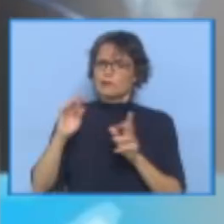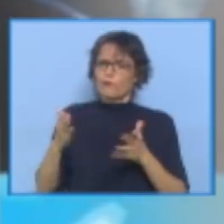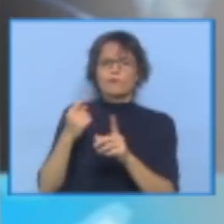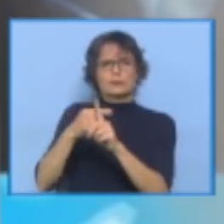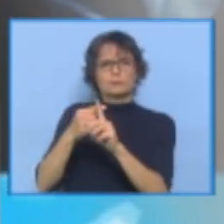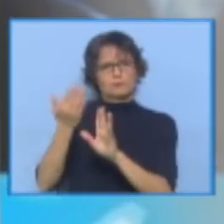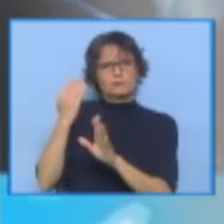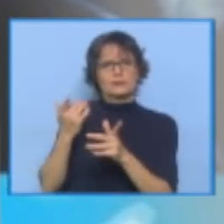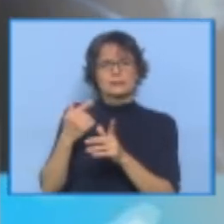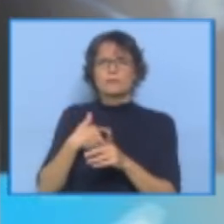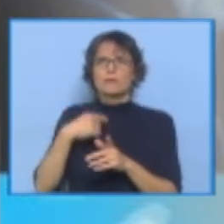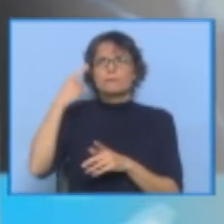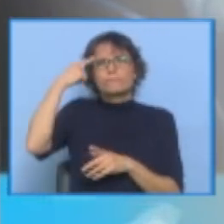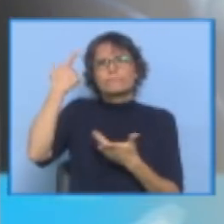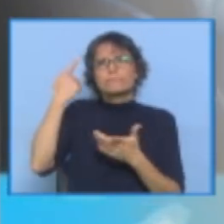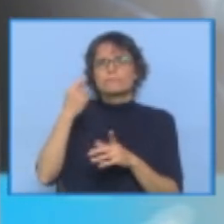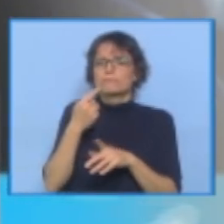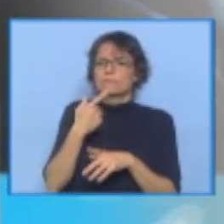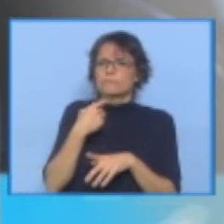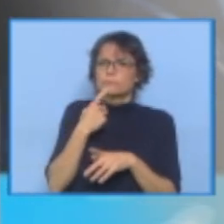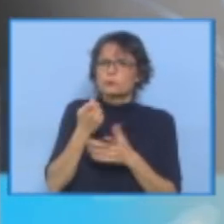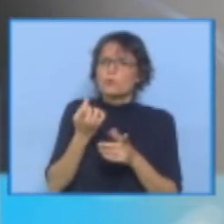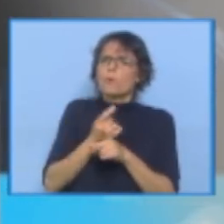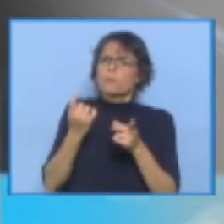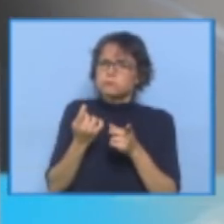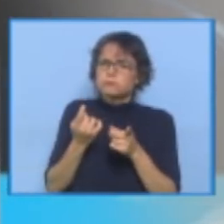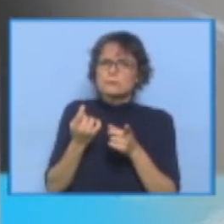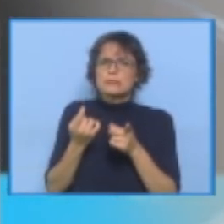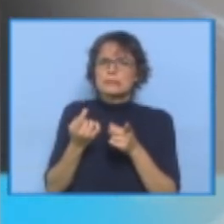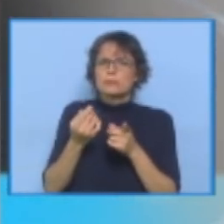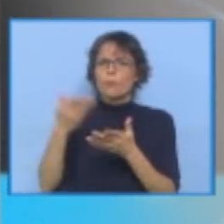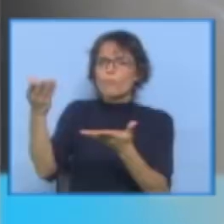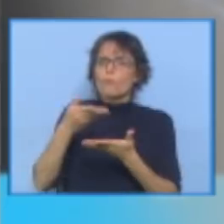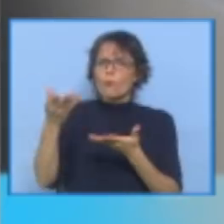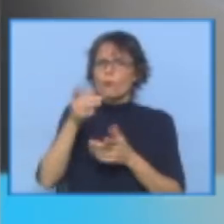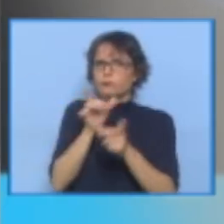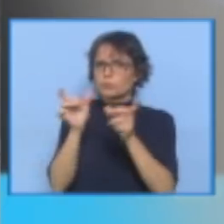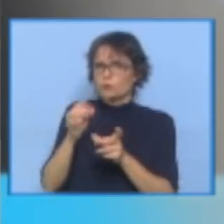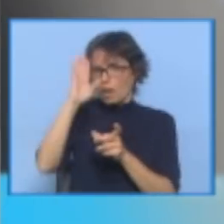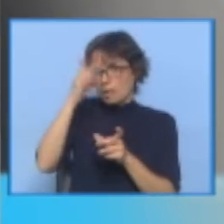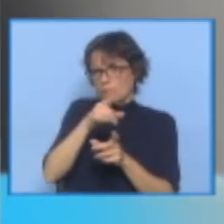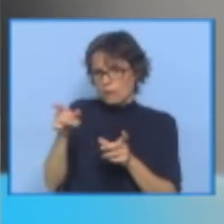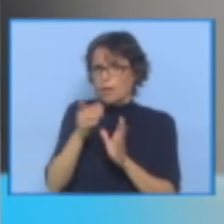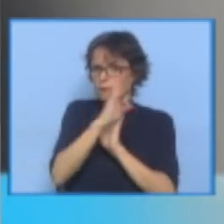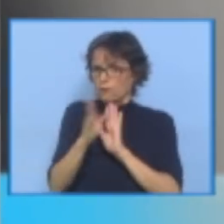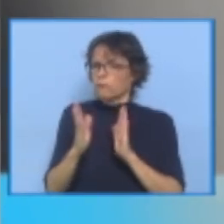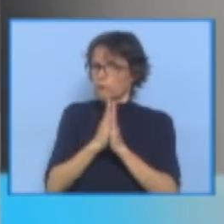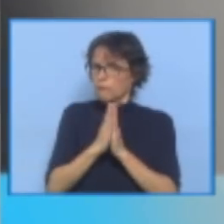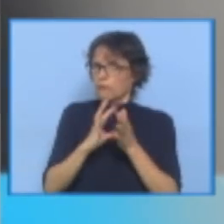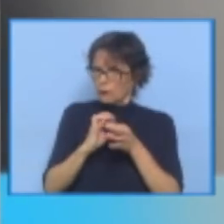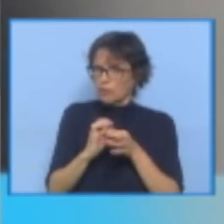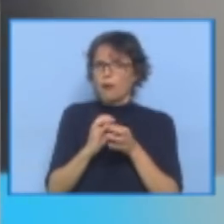Tolentino: porque é que não levamos as pessoas que nós sabemos que têm uma prática religiosa, que têm